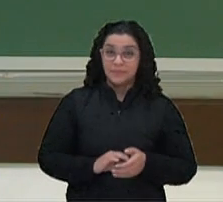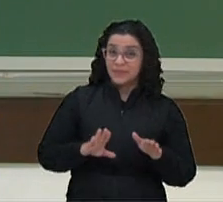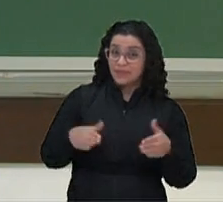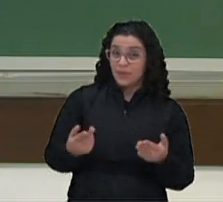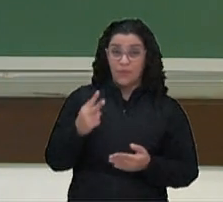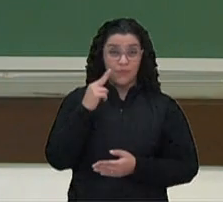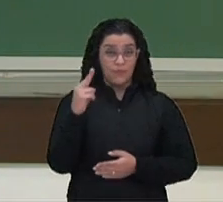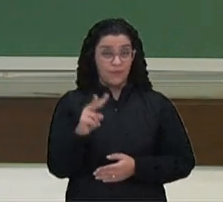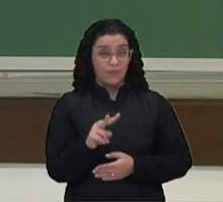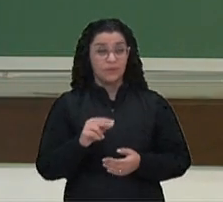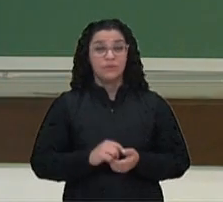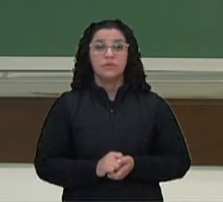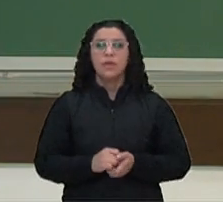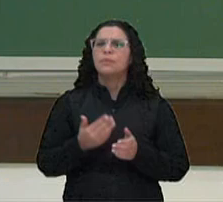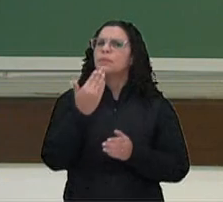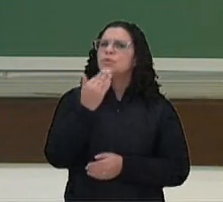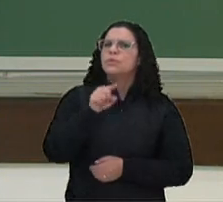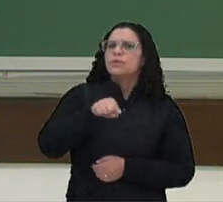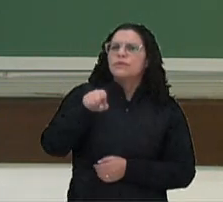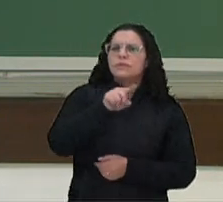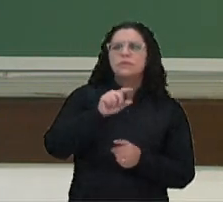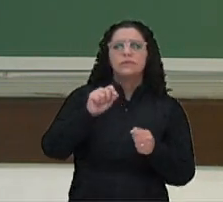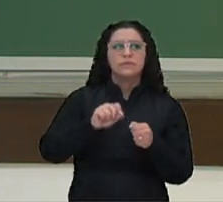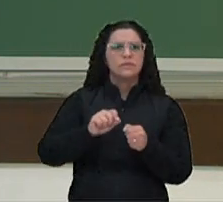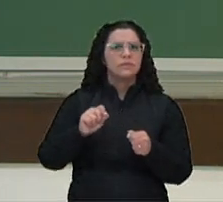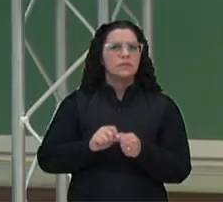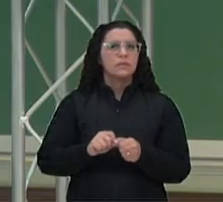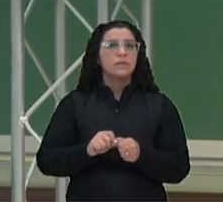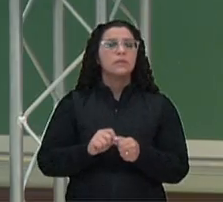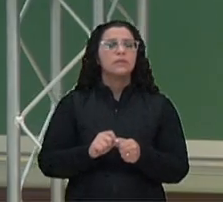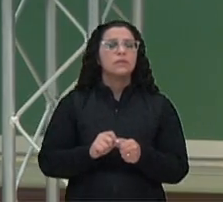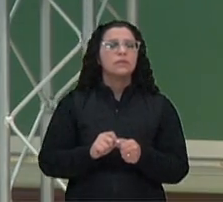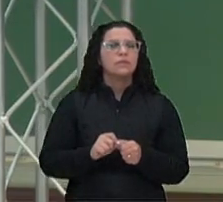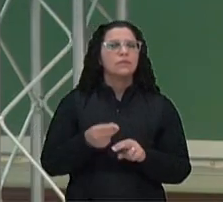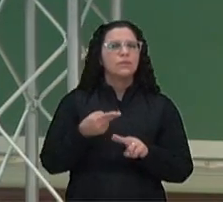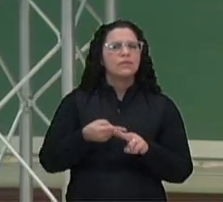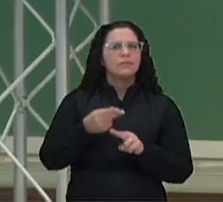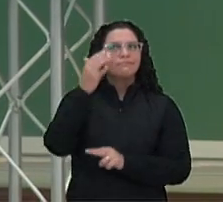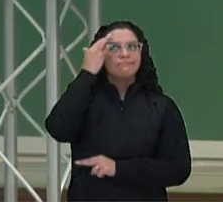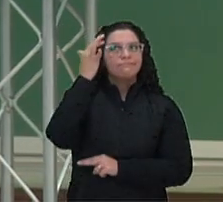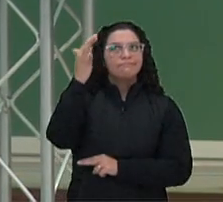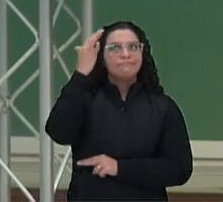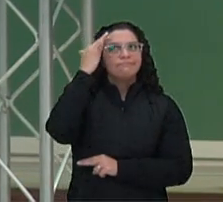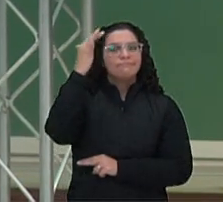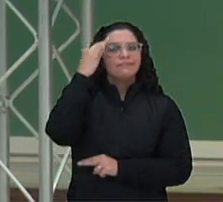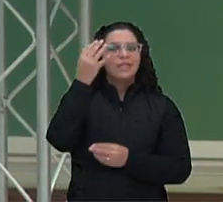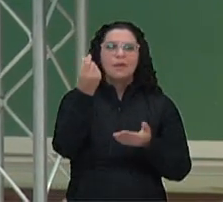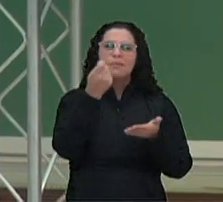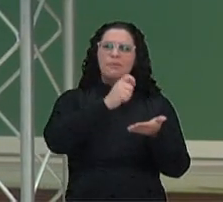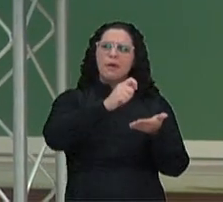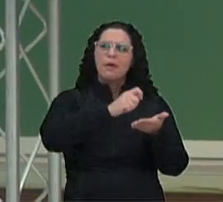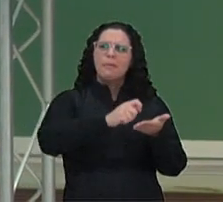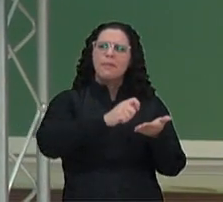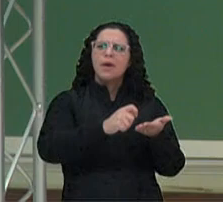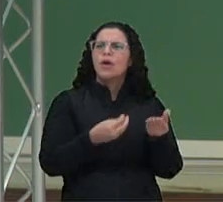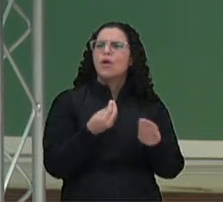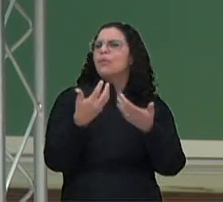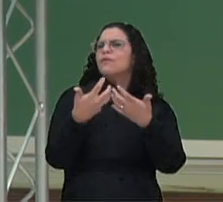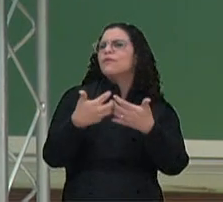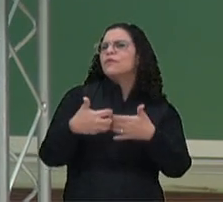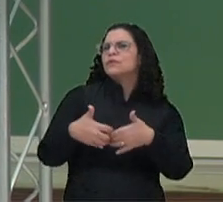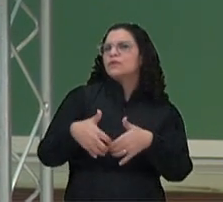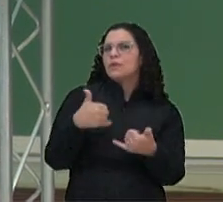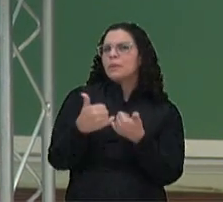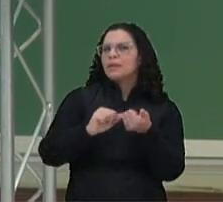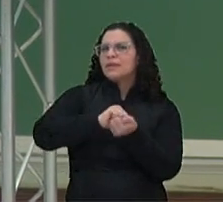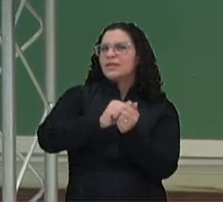Então, olha só. Aqui eu tinha pedido para que vocês usassem a imaginação de vocês e me falar mais ou menos sobre como que se trata, como que se joga